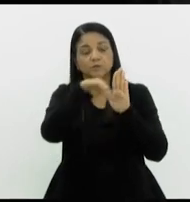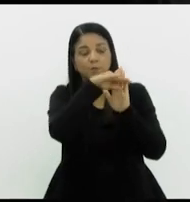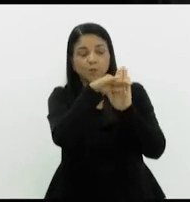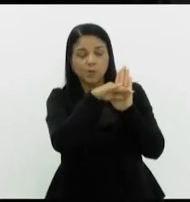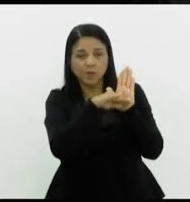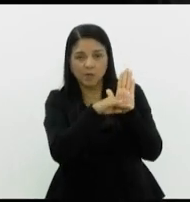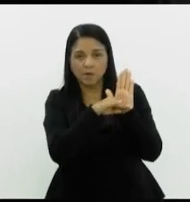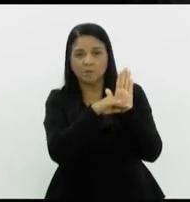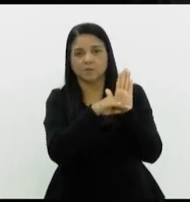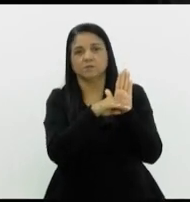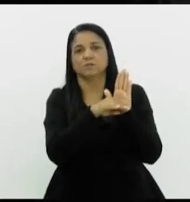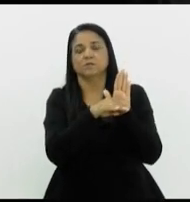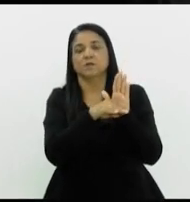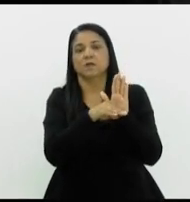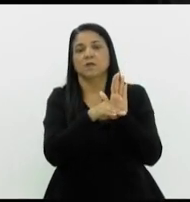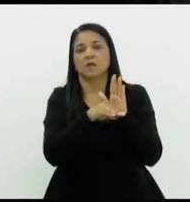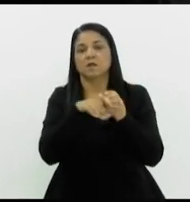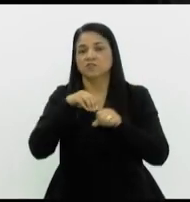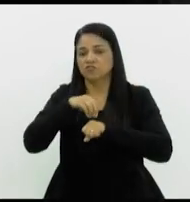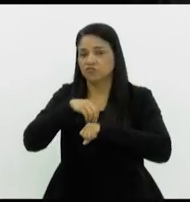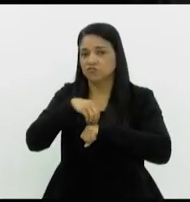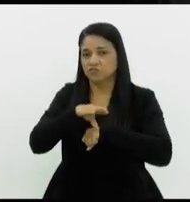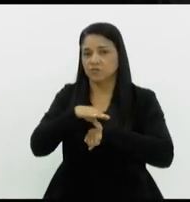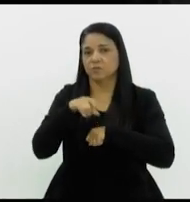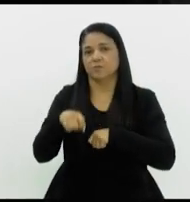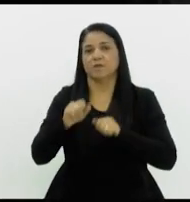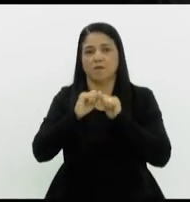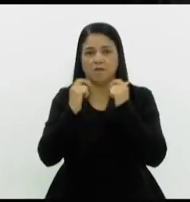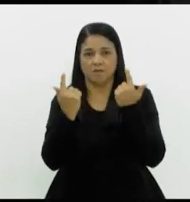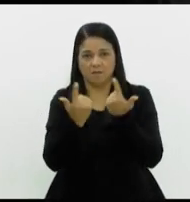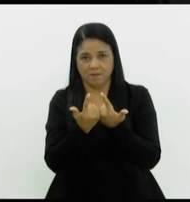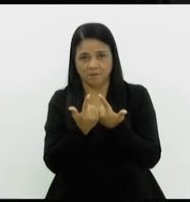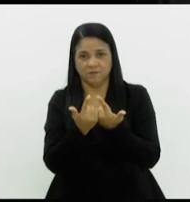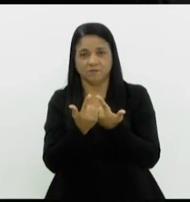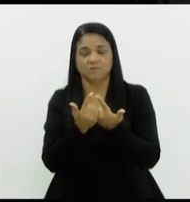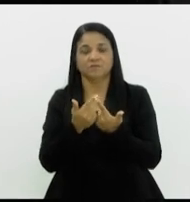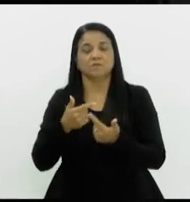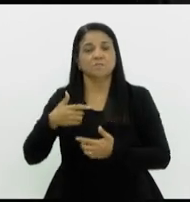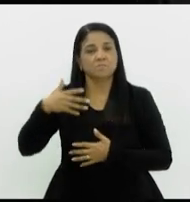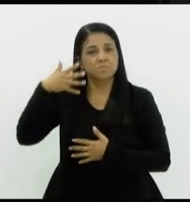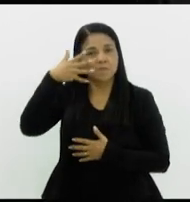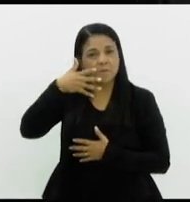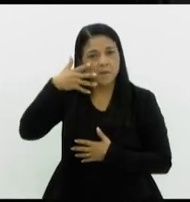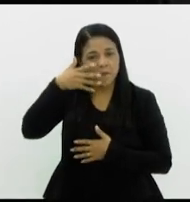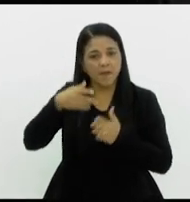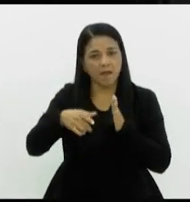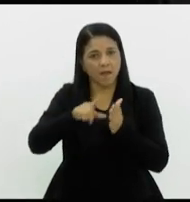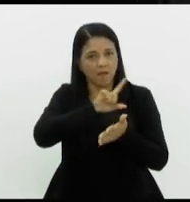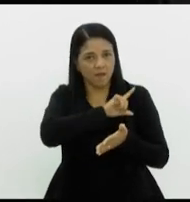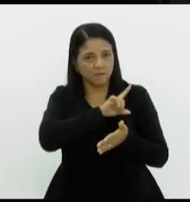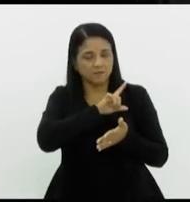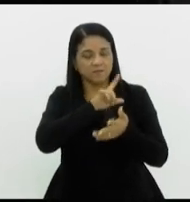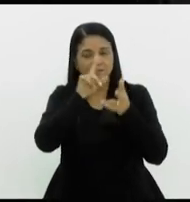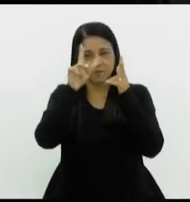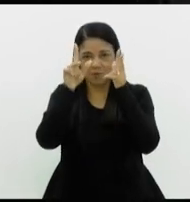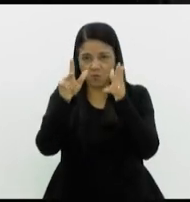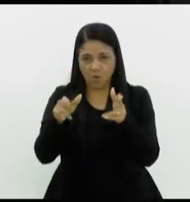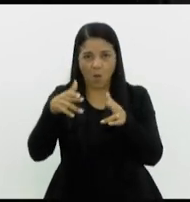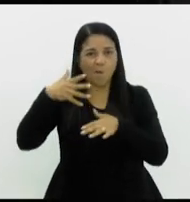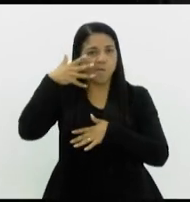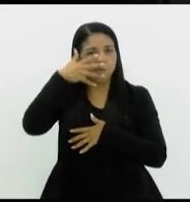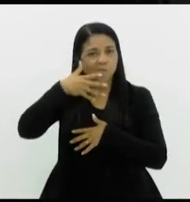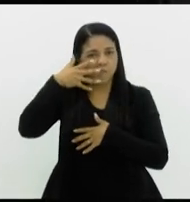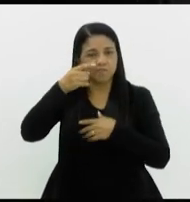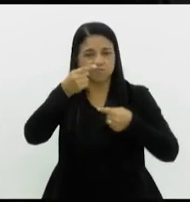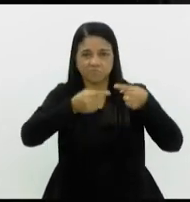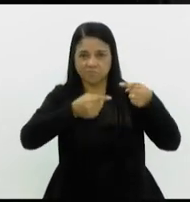indicados por essa casa. Por isso, faço minhas palavras aos colegas que me antecederam aqui, debatendo